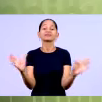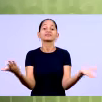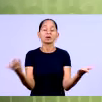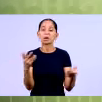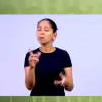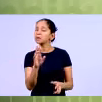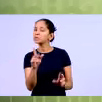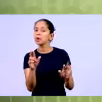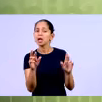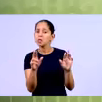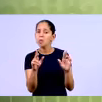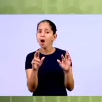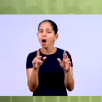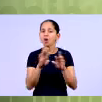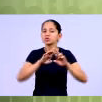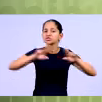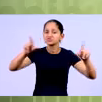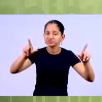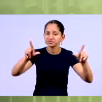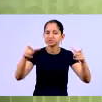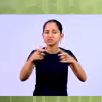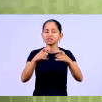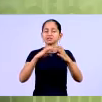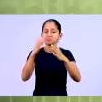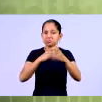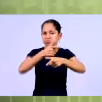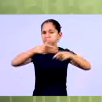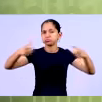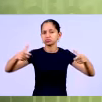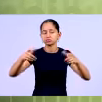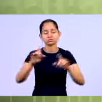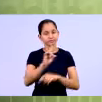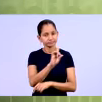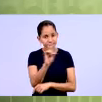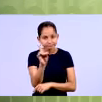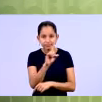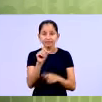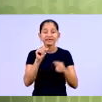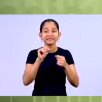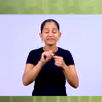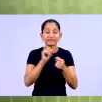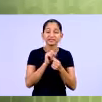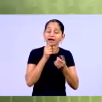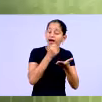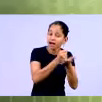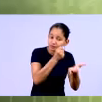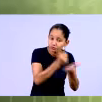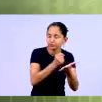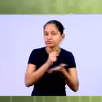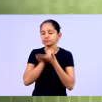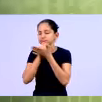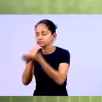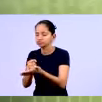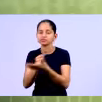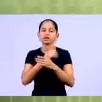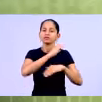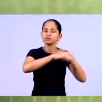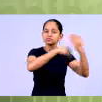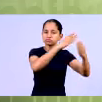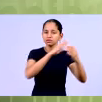atendem ao mercado, o que temos que fazer é conseguir subsidiar, conseguir fazer com que elas se desenvolvam. E